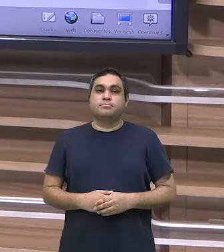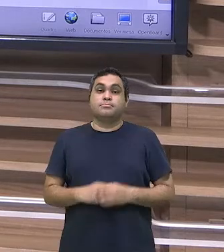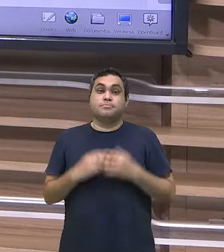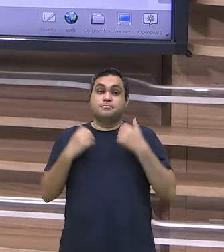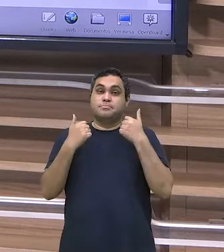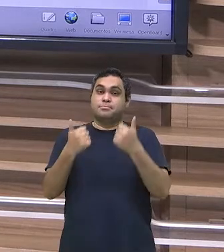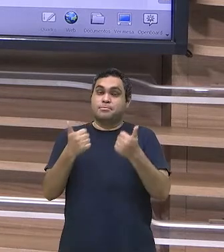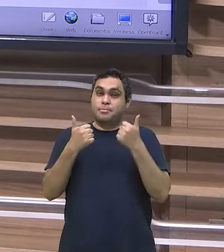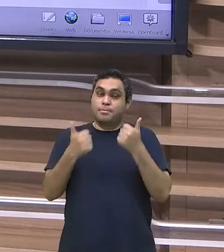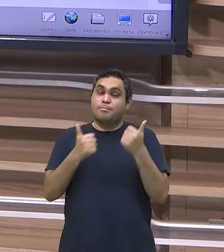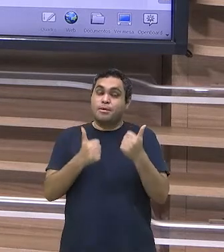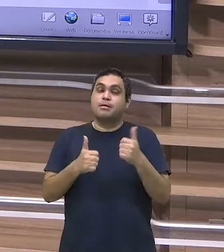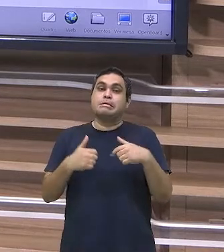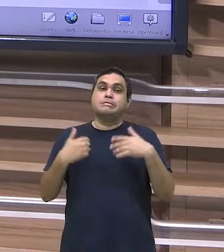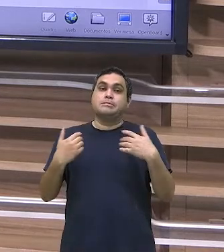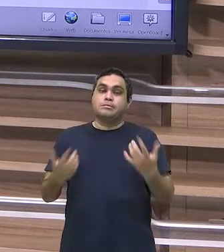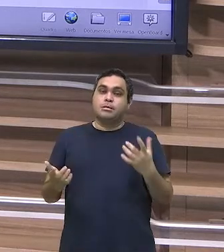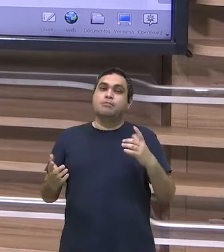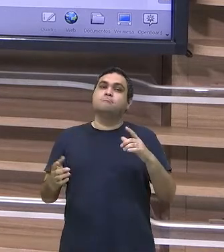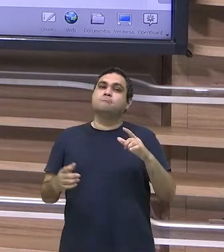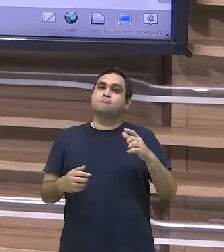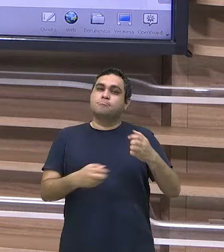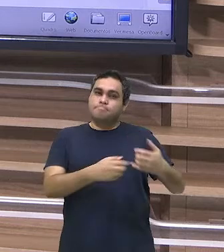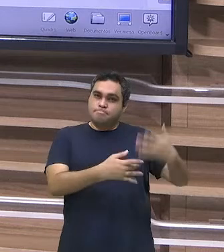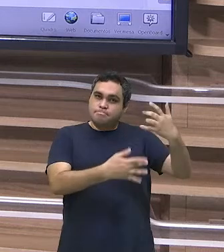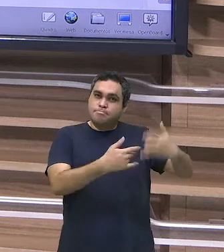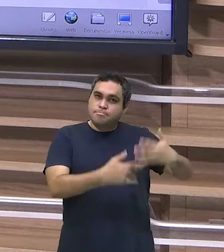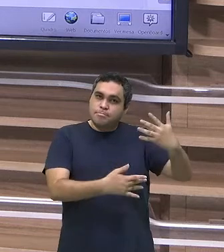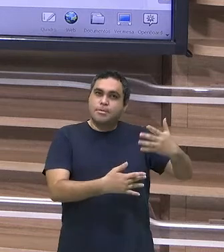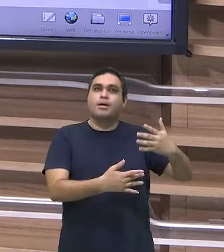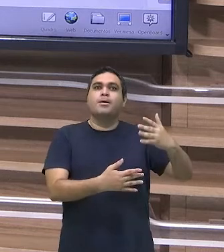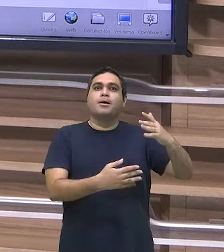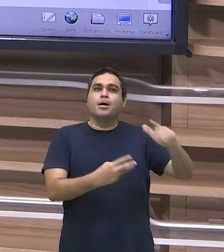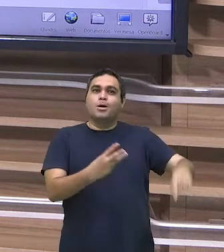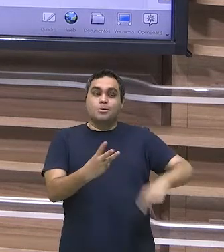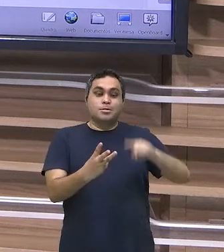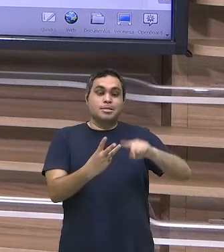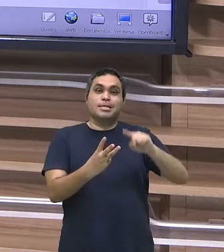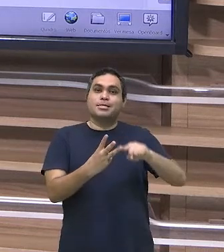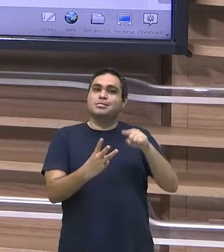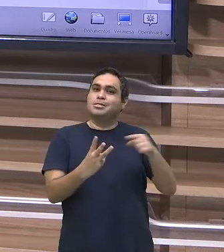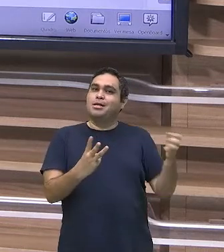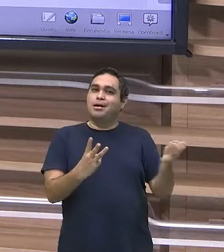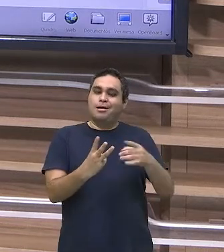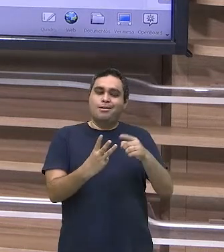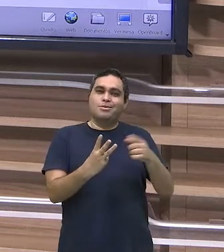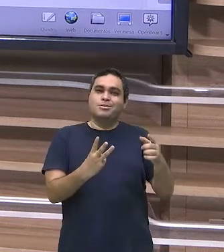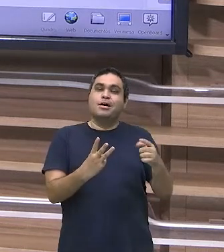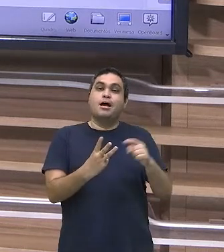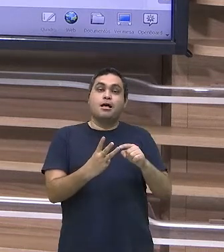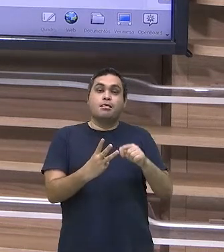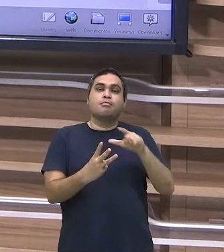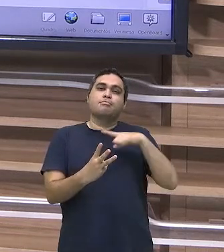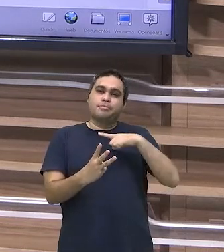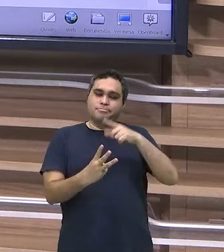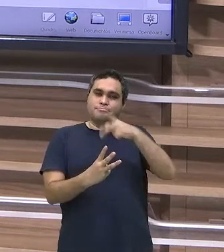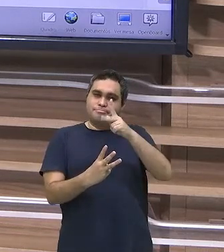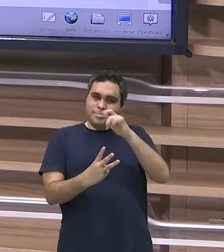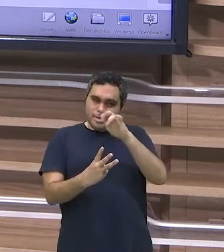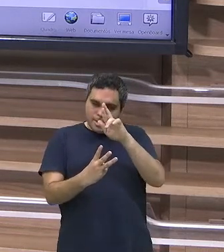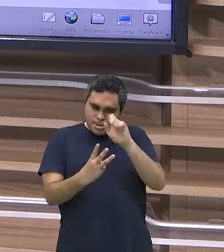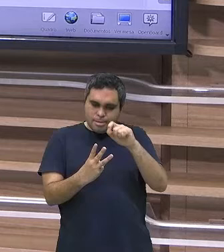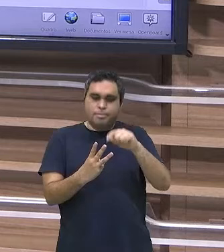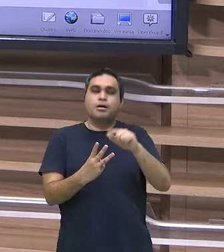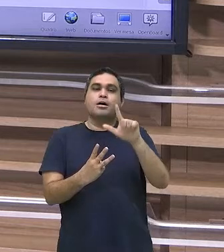Muito bem, então nós temos aí a participação também de mais um aluno agora, né? A Kiara ali, o Luiz Felipe